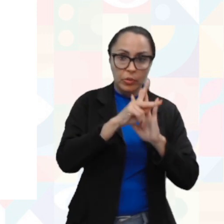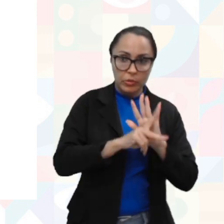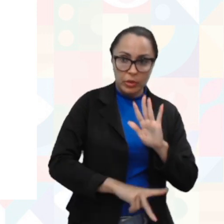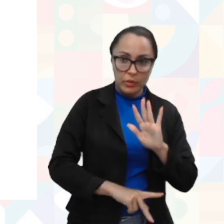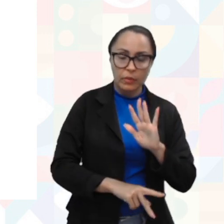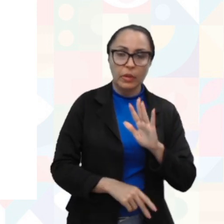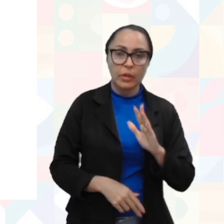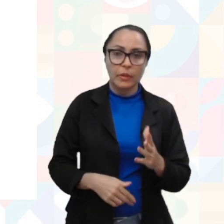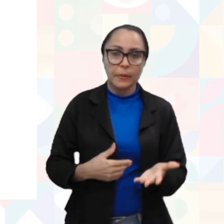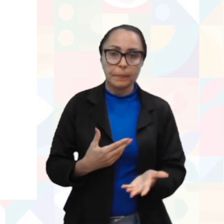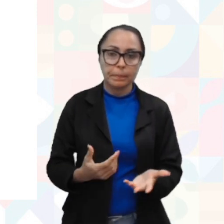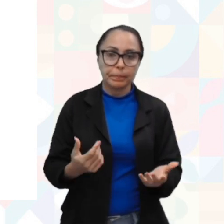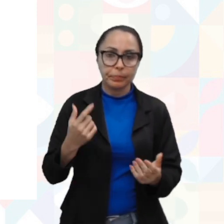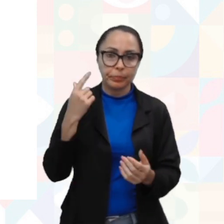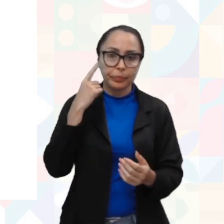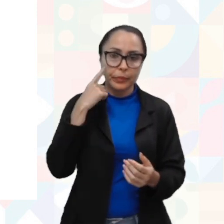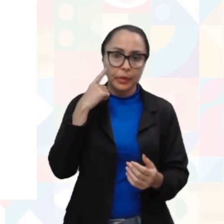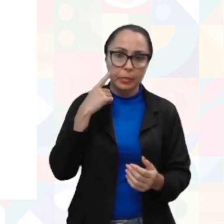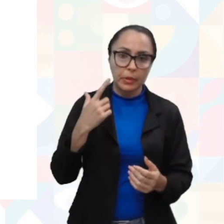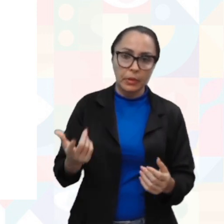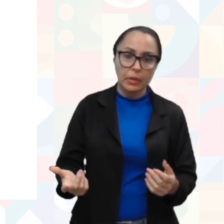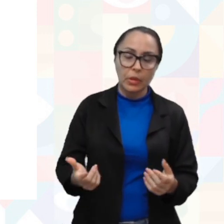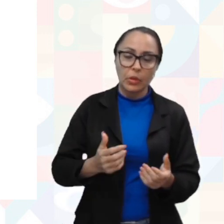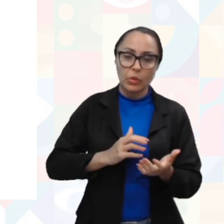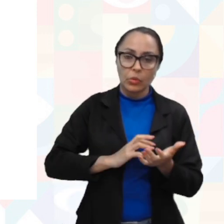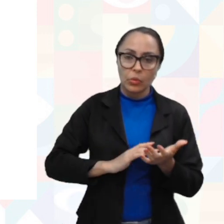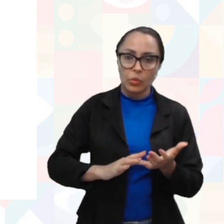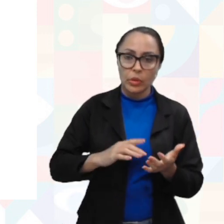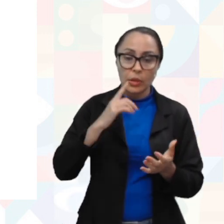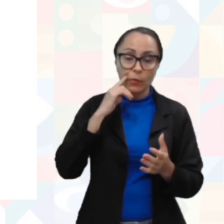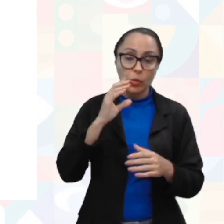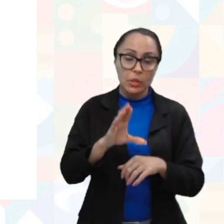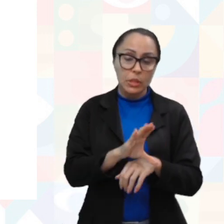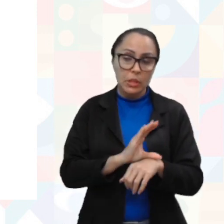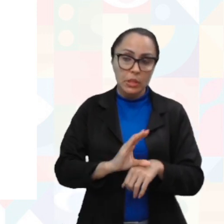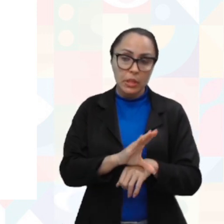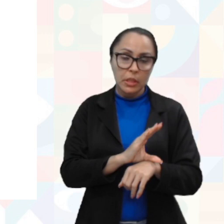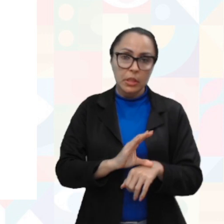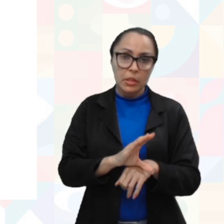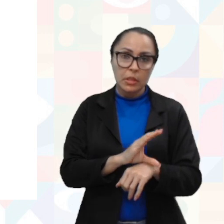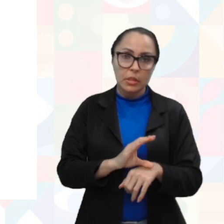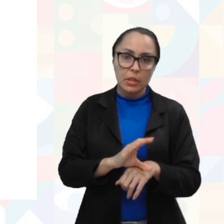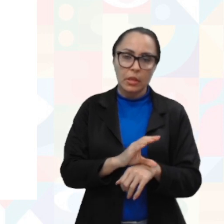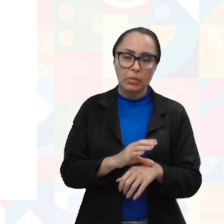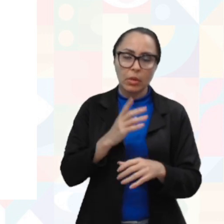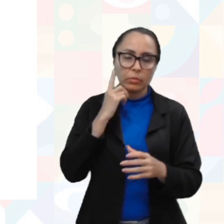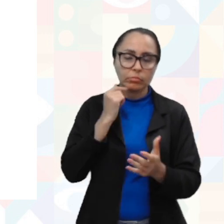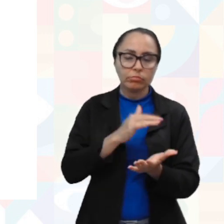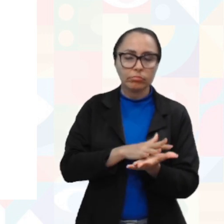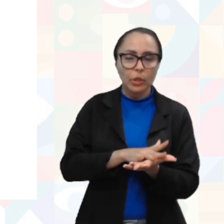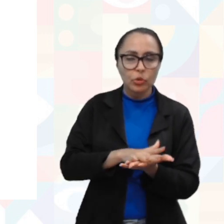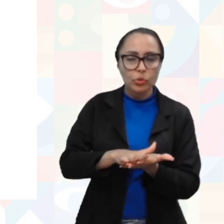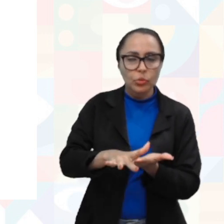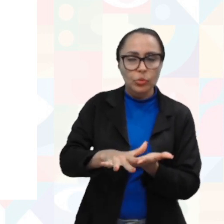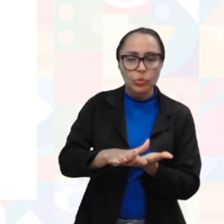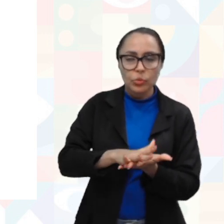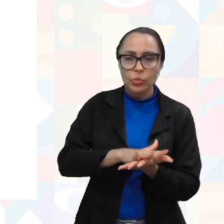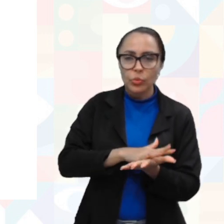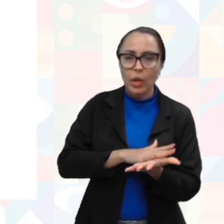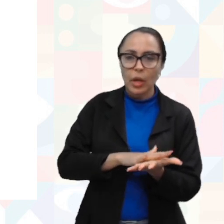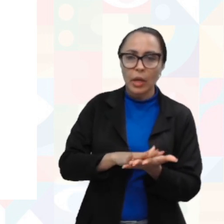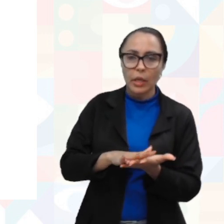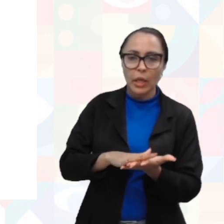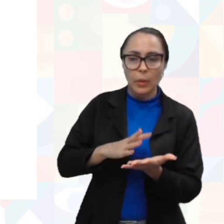nessa escola, prezavam por uma paleta de cores que fosse cinza, pérola, uma textura mate, né, que não era uma textura